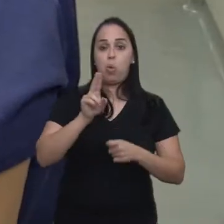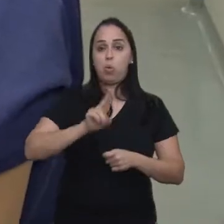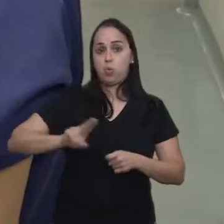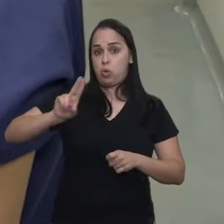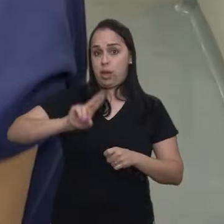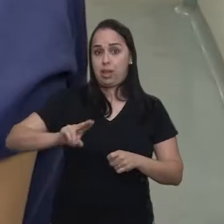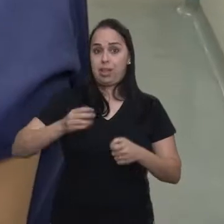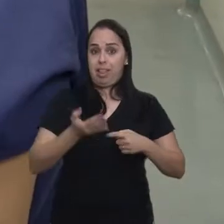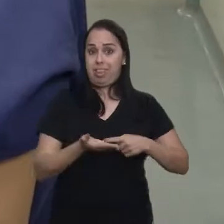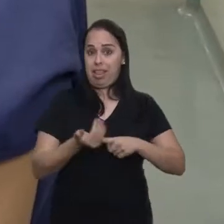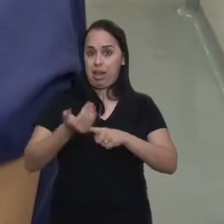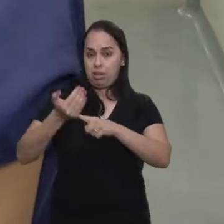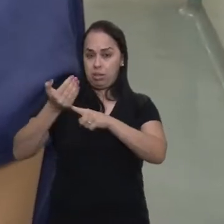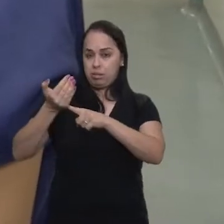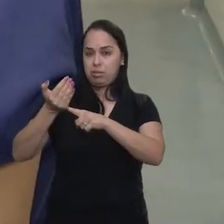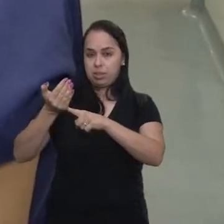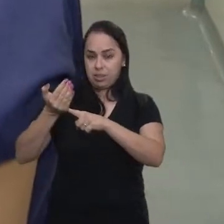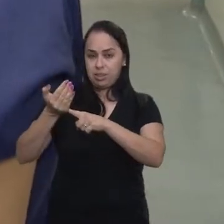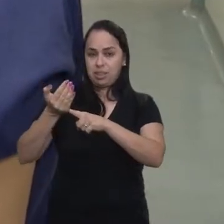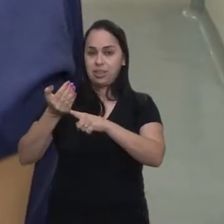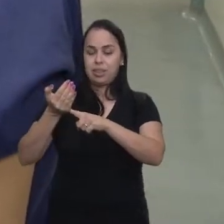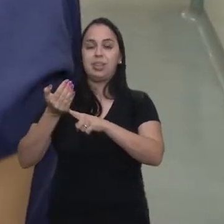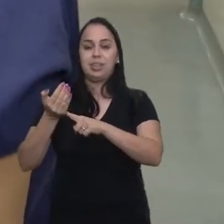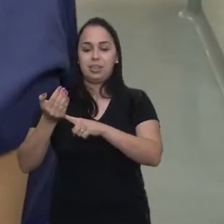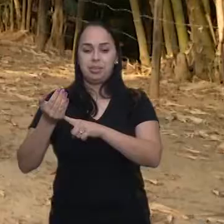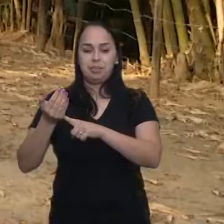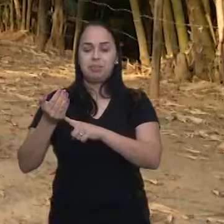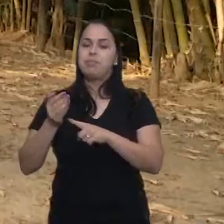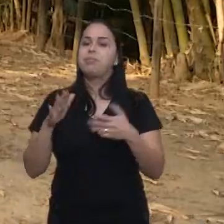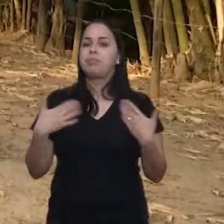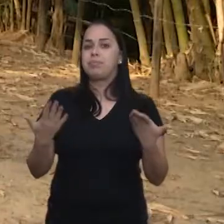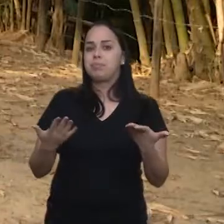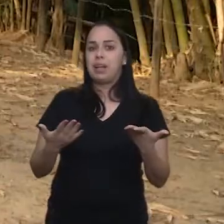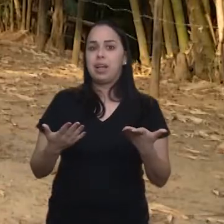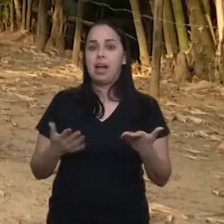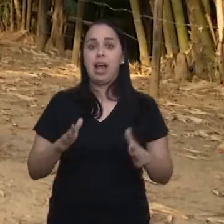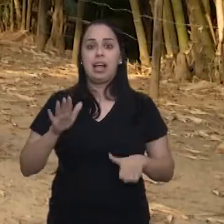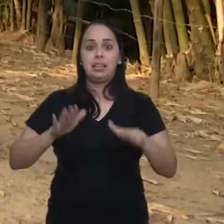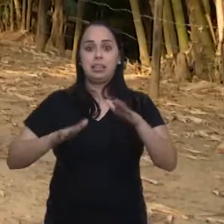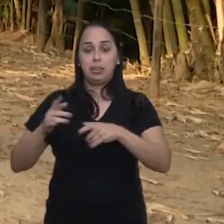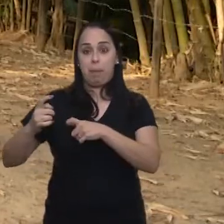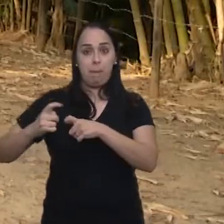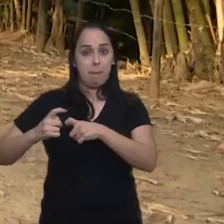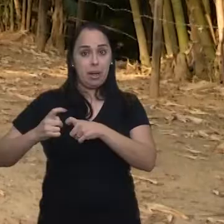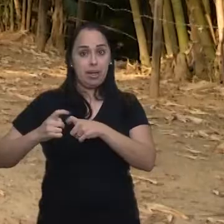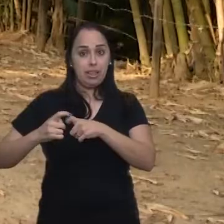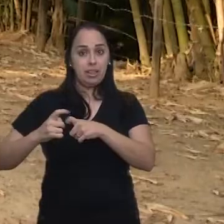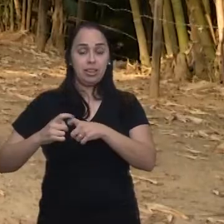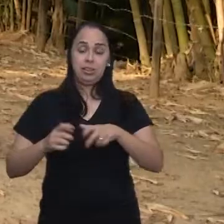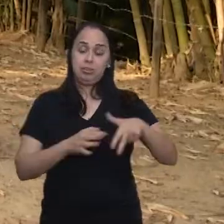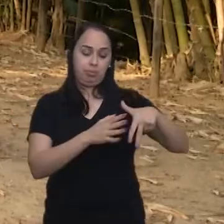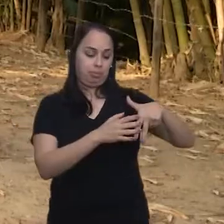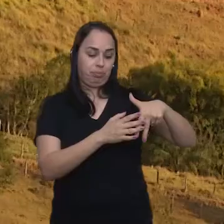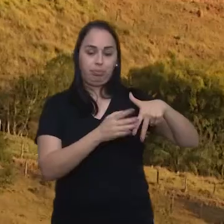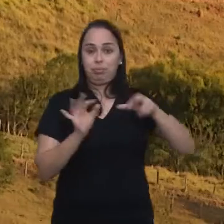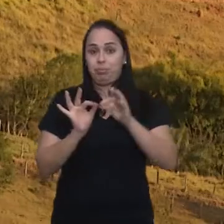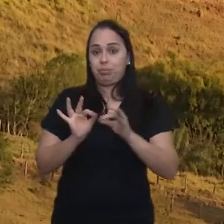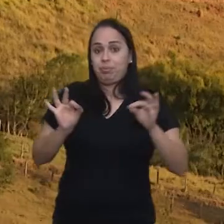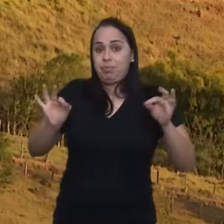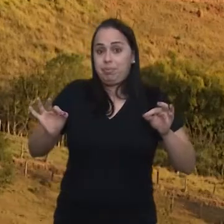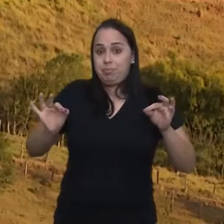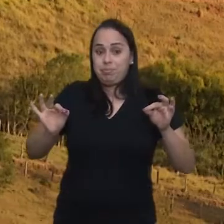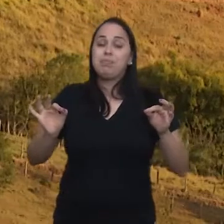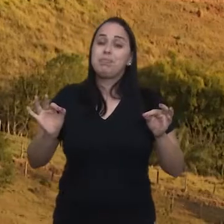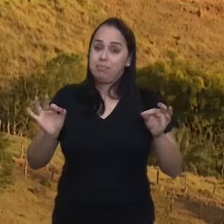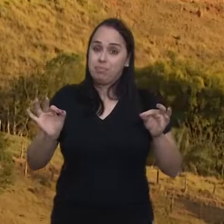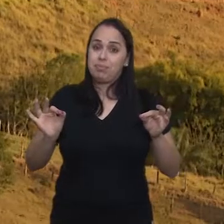médicos utilizando tecnologias da informação e comunicação nas situações em que os profissionais da saúde ou pacientes estão em